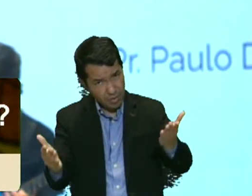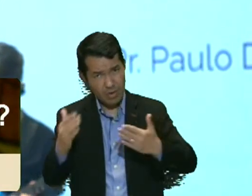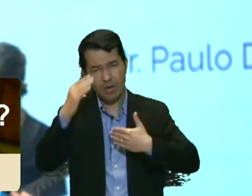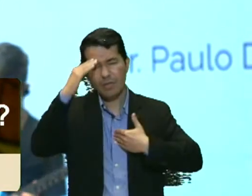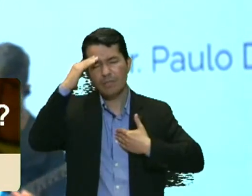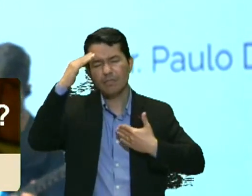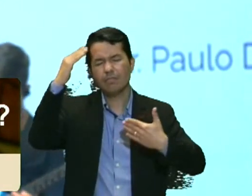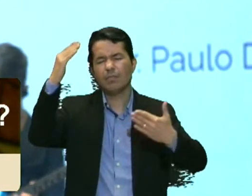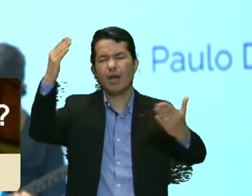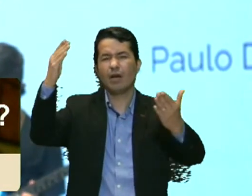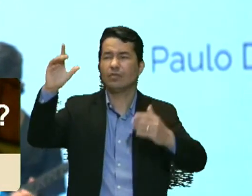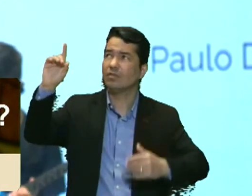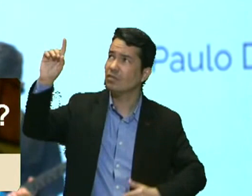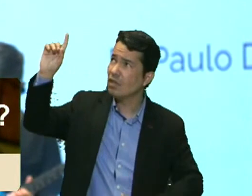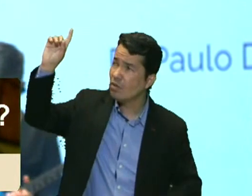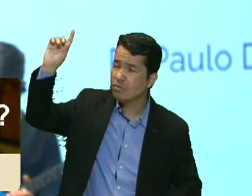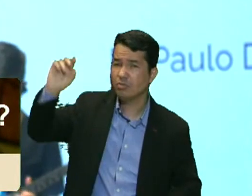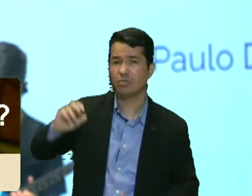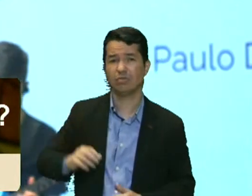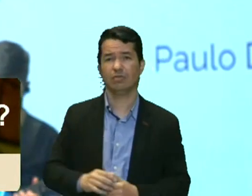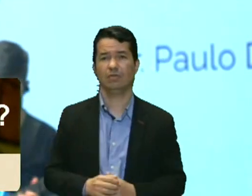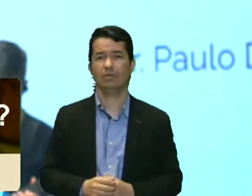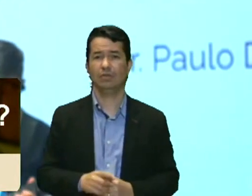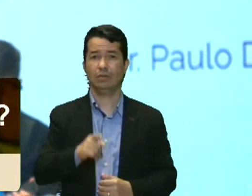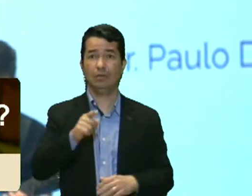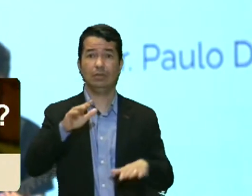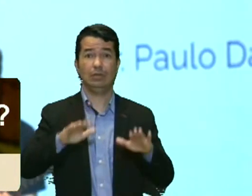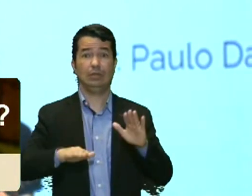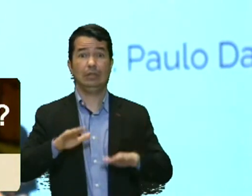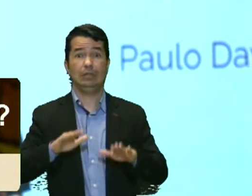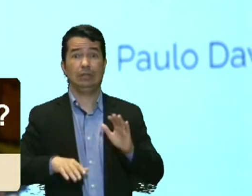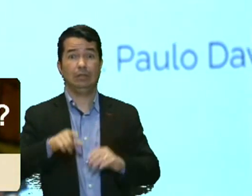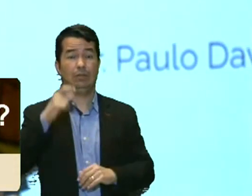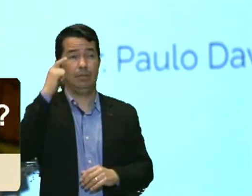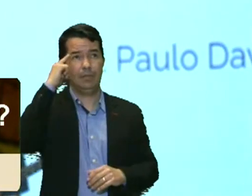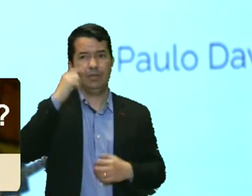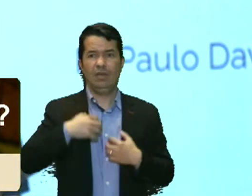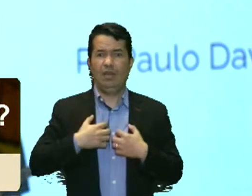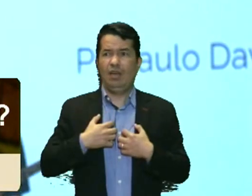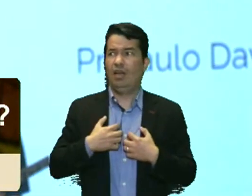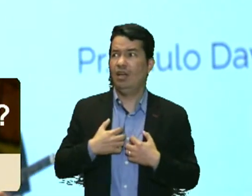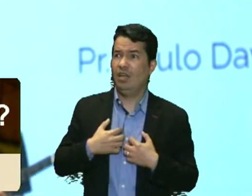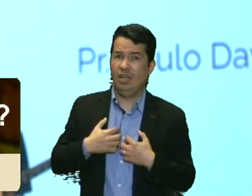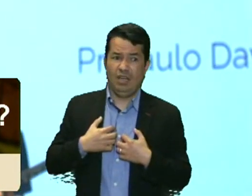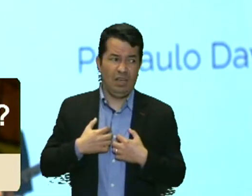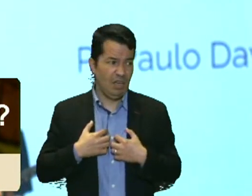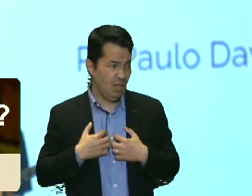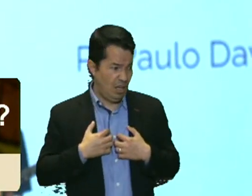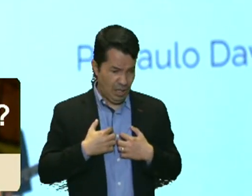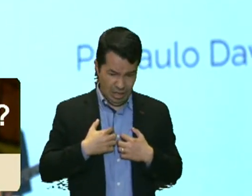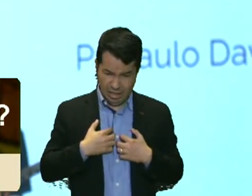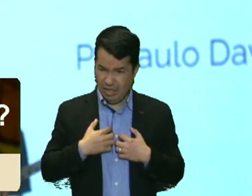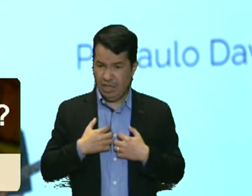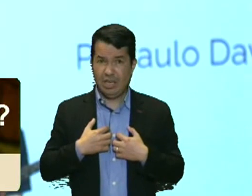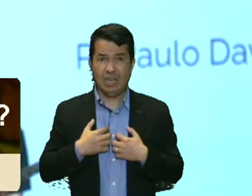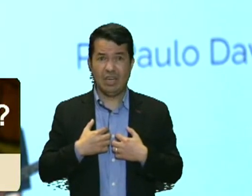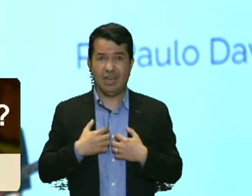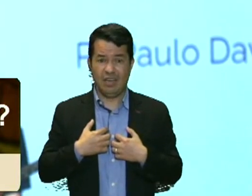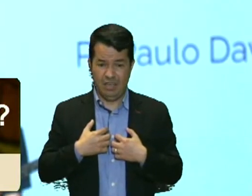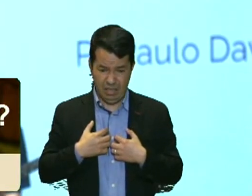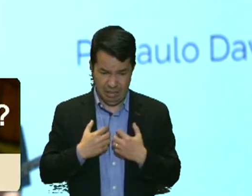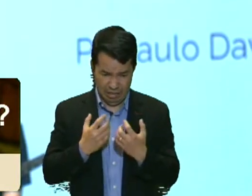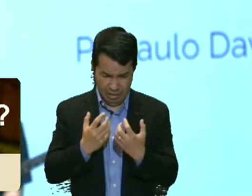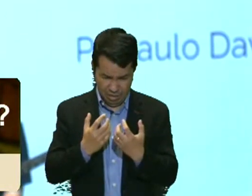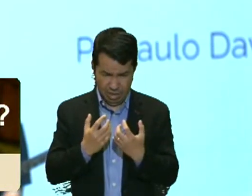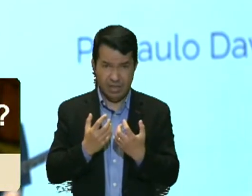Sabe quando a gente precisa respirar fundo e aquele respiro parece que alivia os nossos ombros?